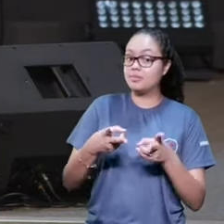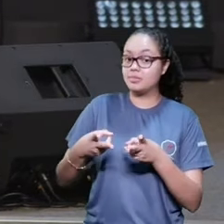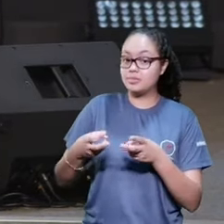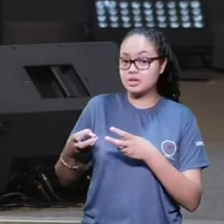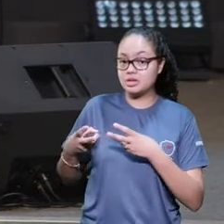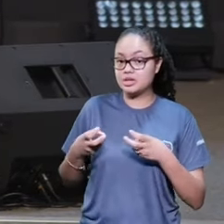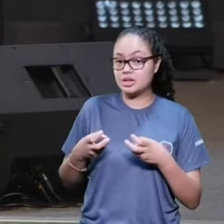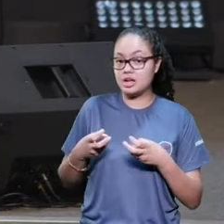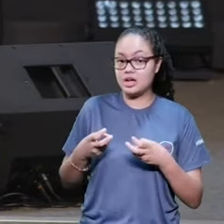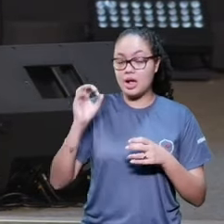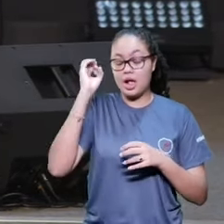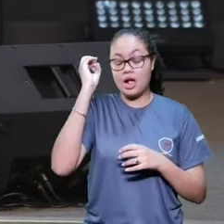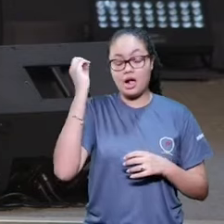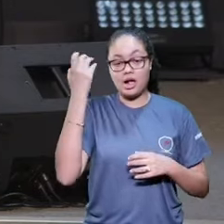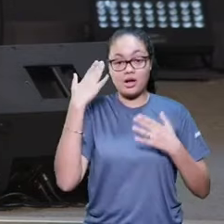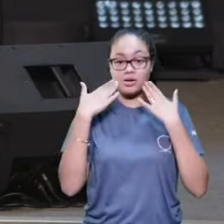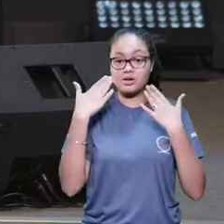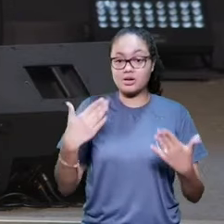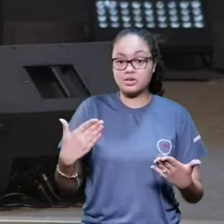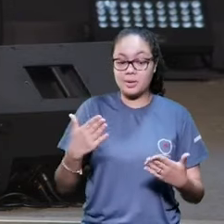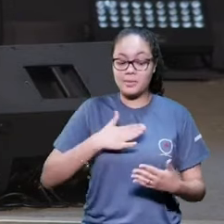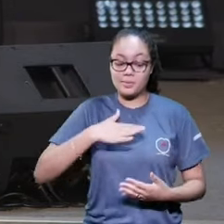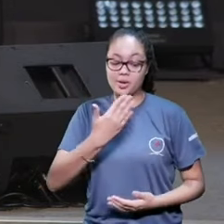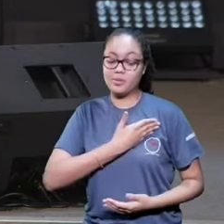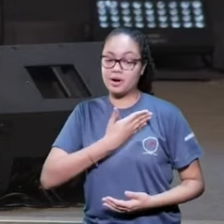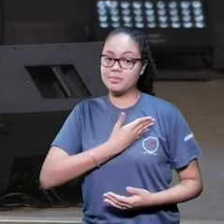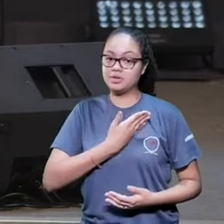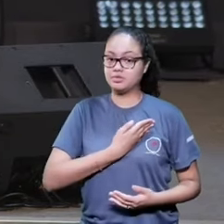eu revelo coisas para os meus amigos.